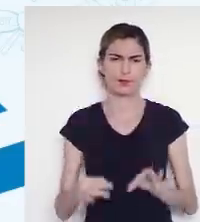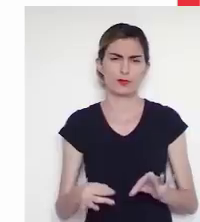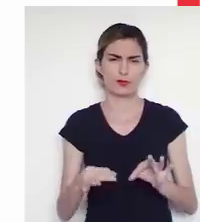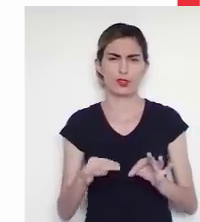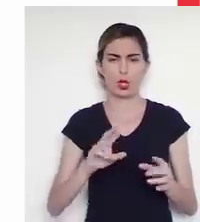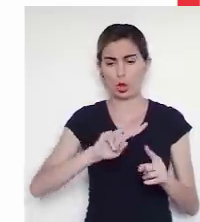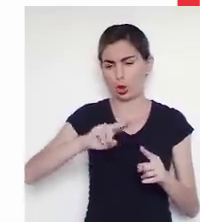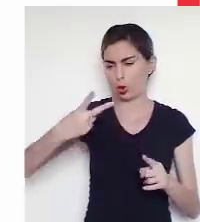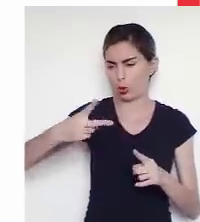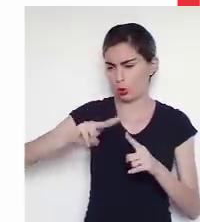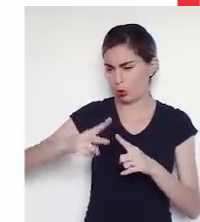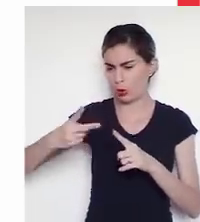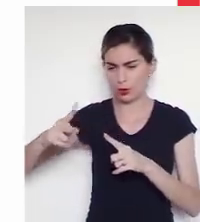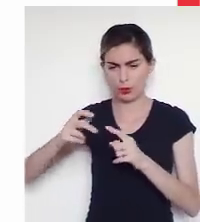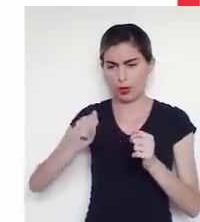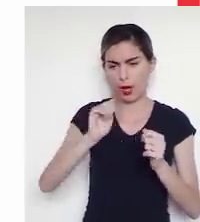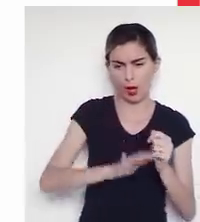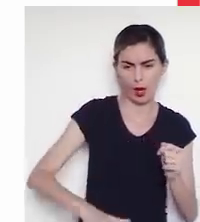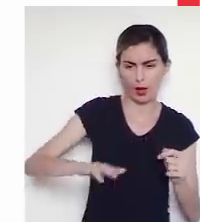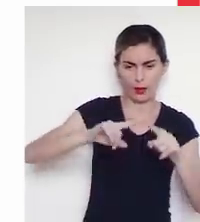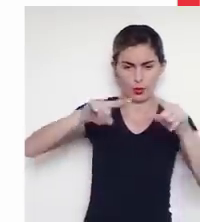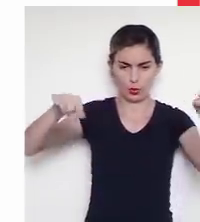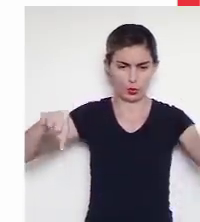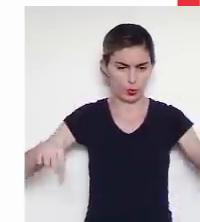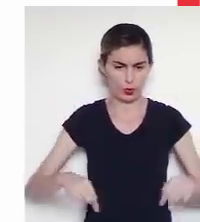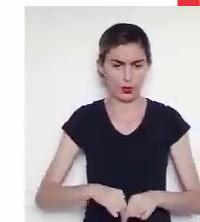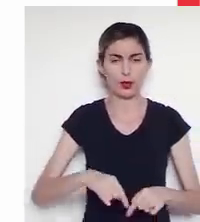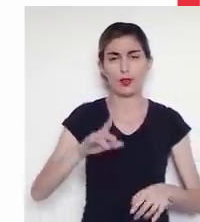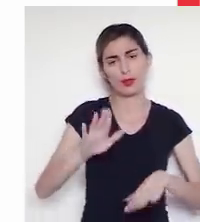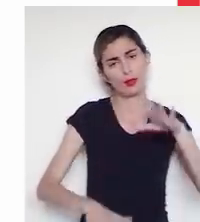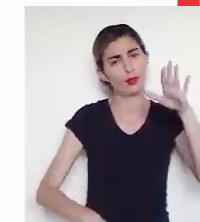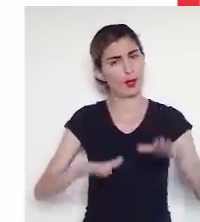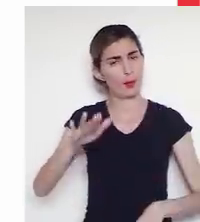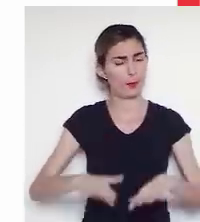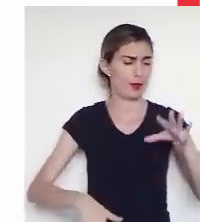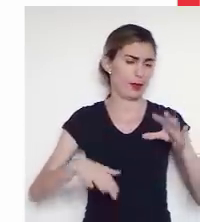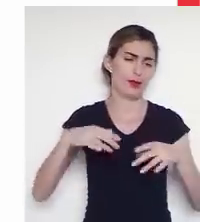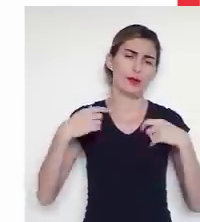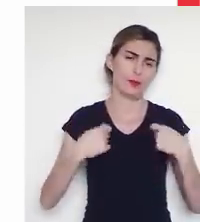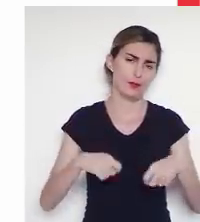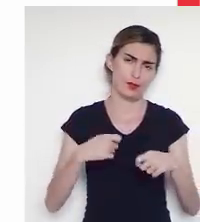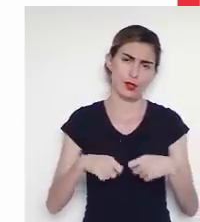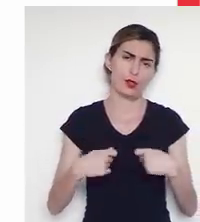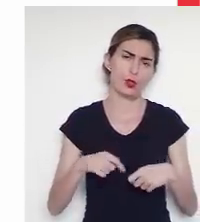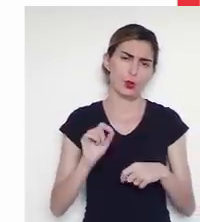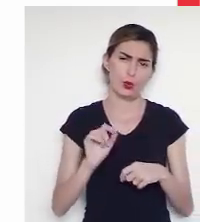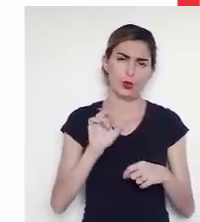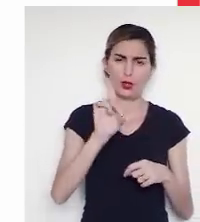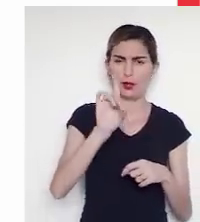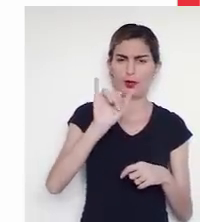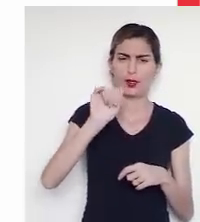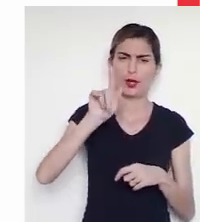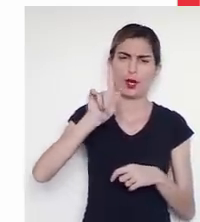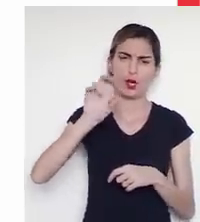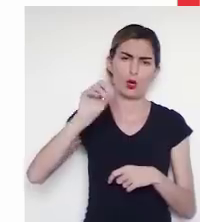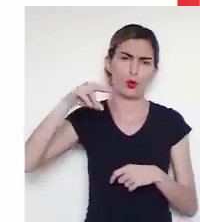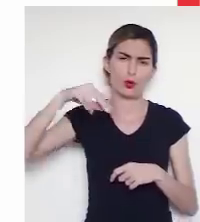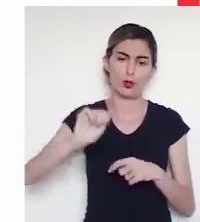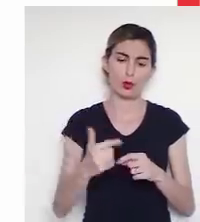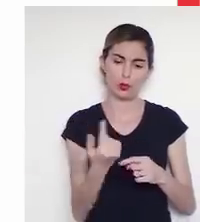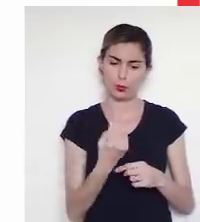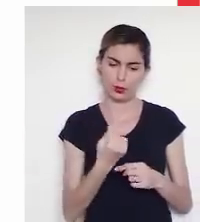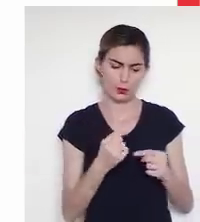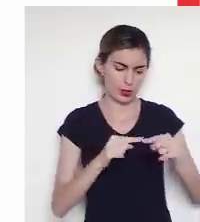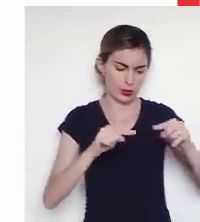que a duplicação da área do quadrado depende essencialmente da diagonal do